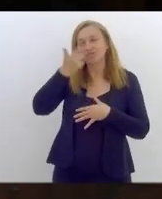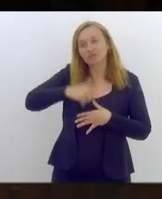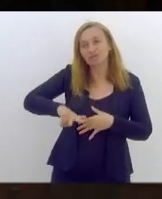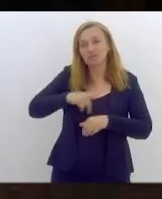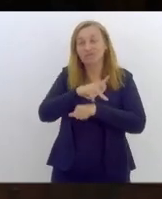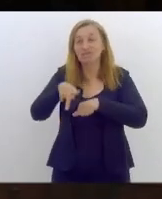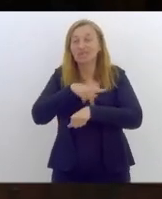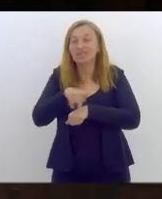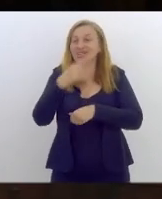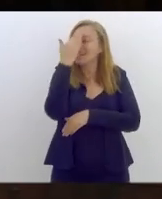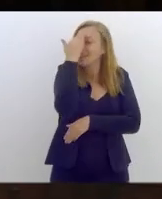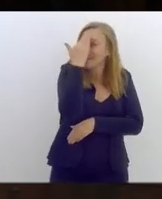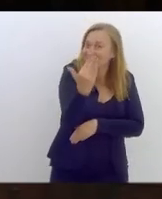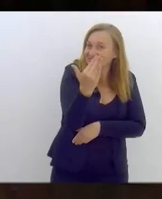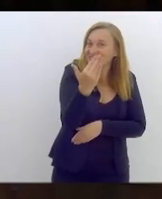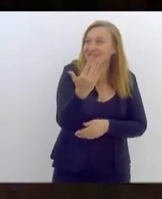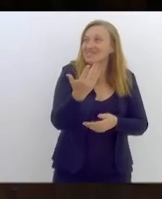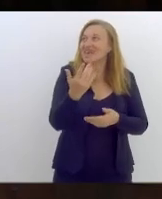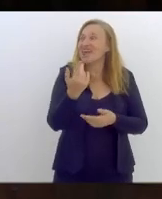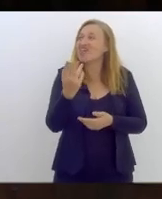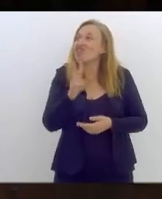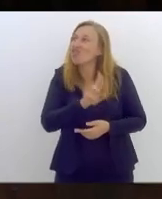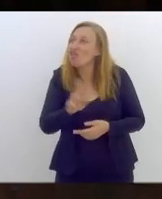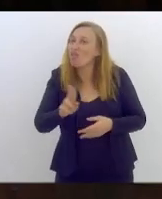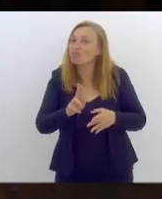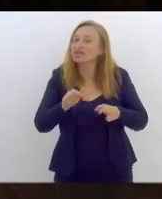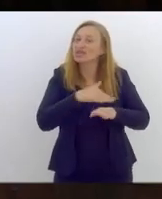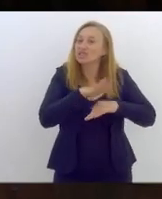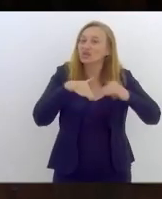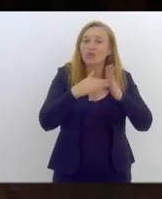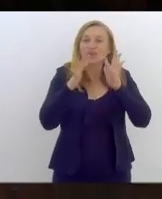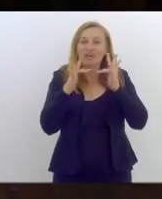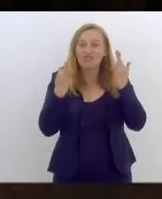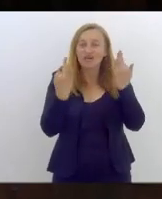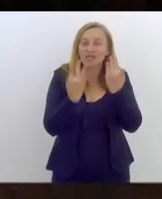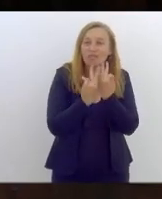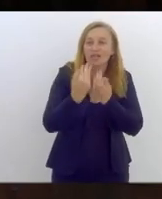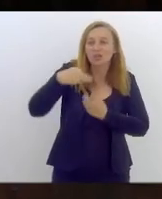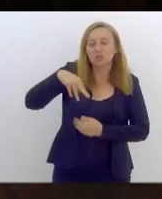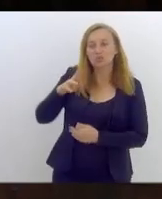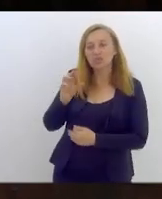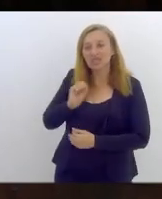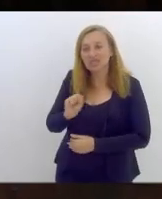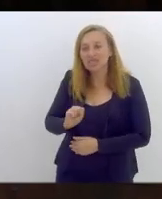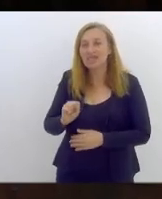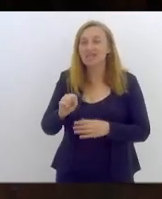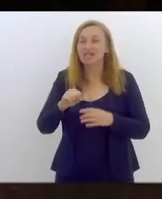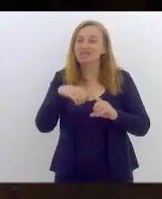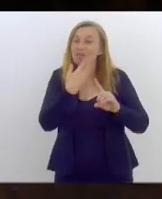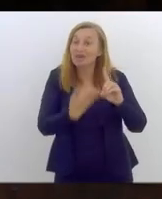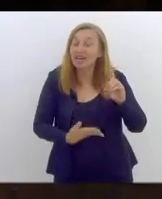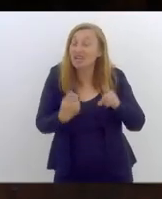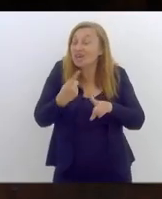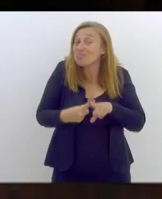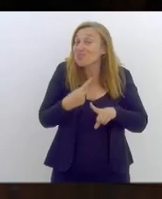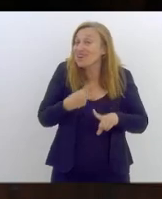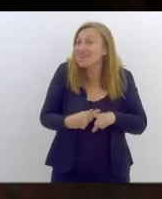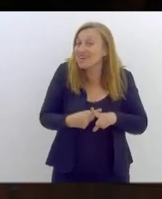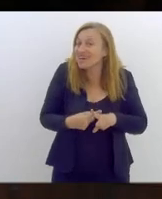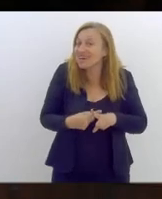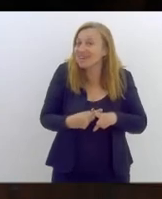queria agradecer em nome de toda a família do Muniz essa homenagem, porque ela